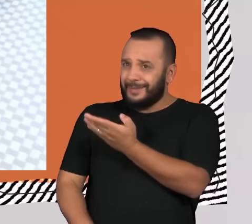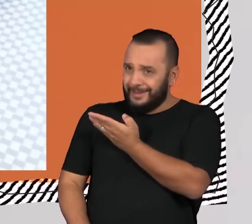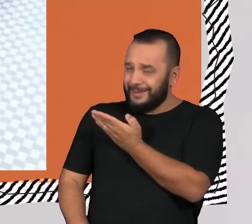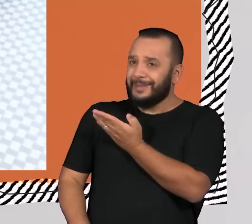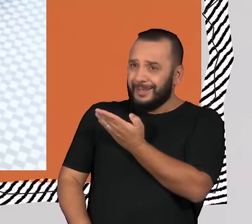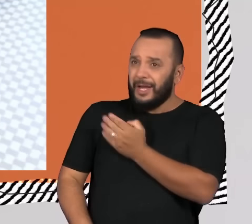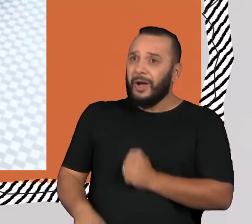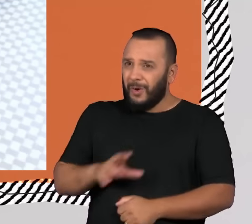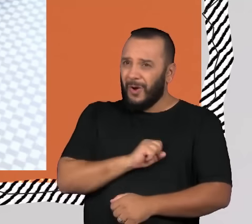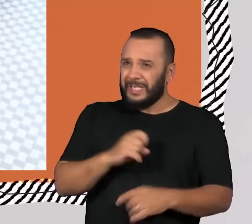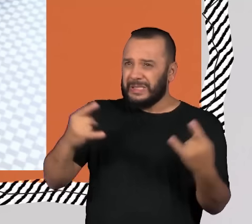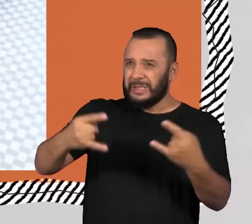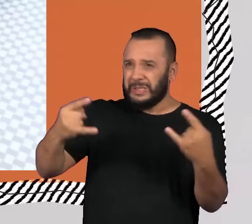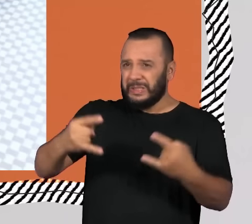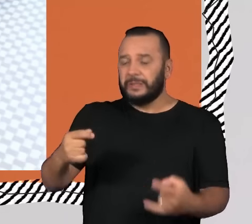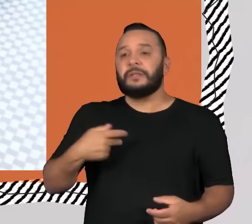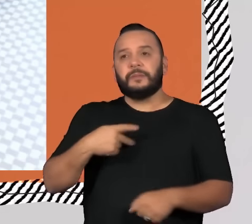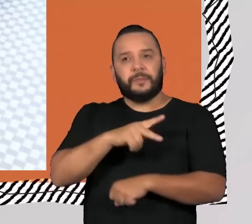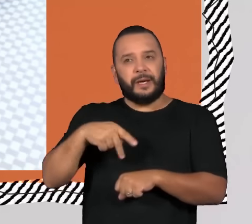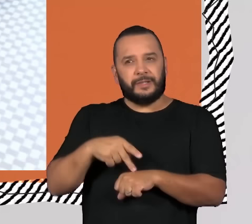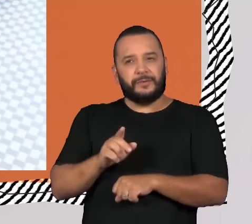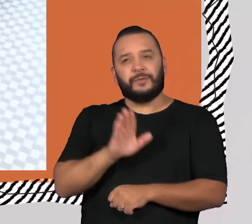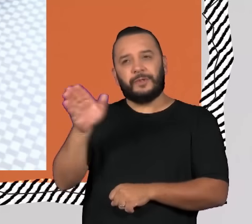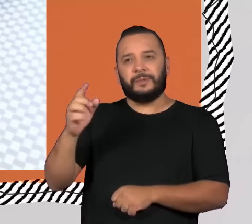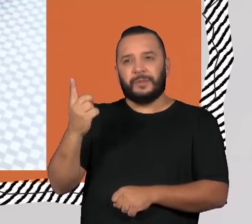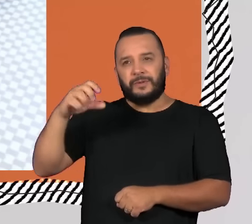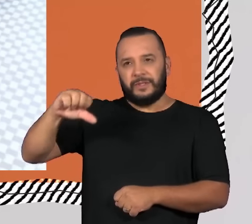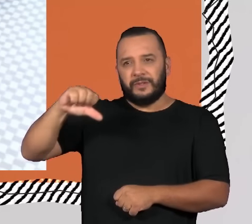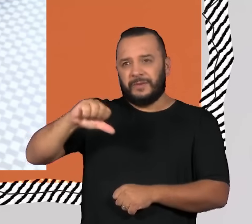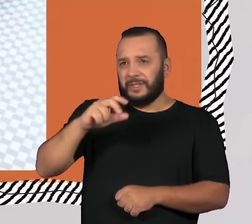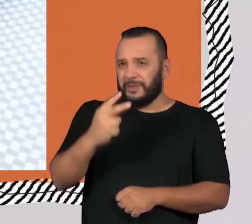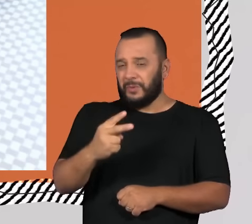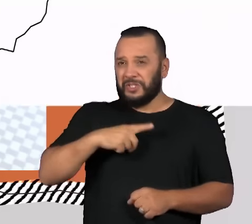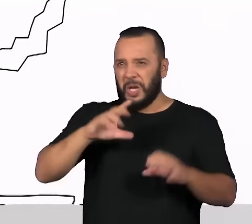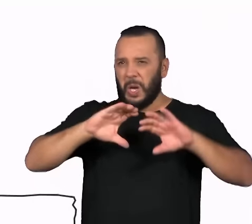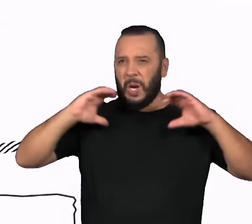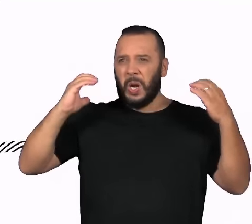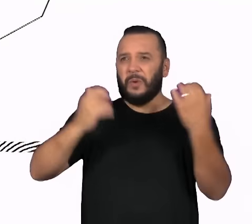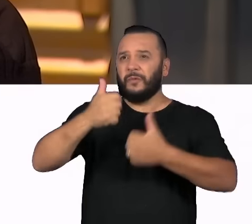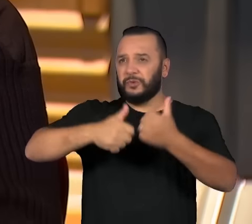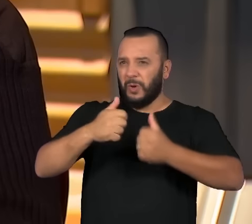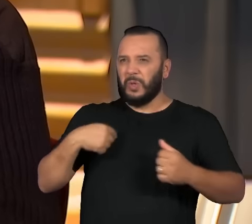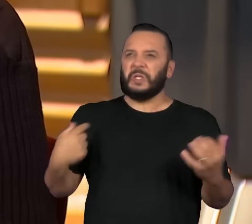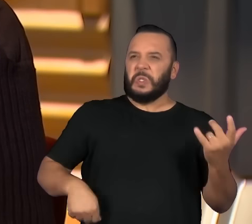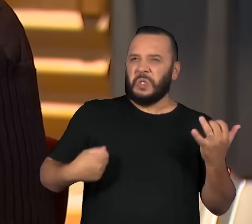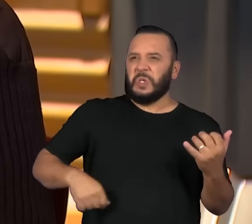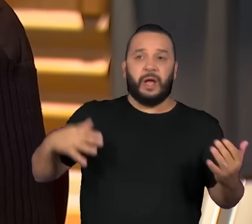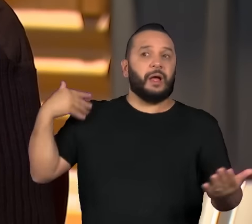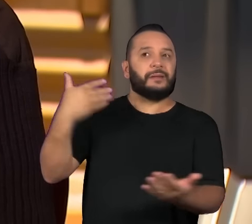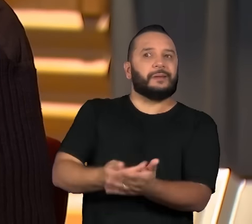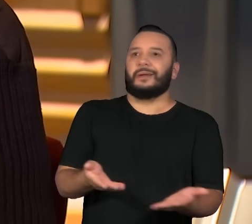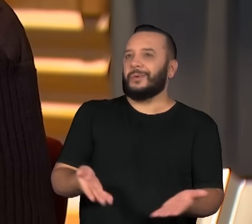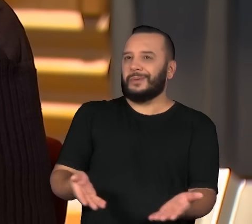e tudo. Foi um dos países que a gente foi em 92 e tocamos em estádios lá. Foi uma coisa absurda. Até hoje a gente tem